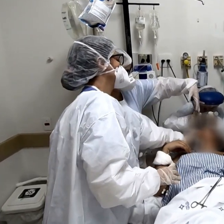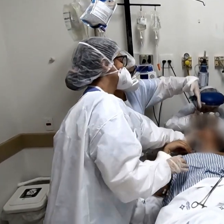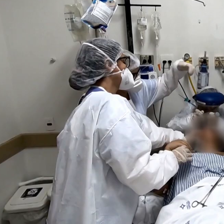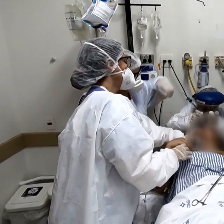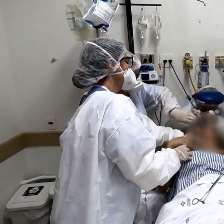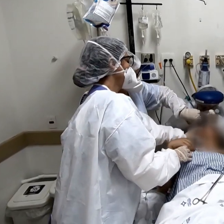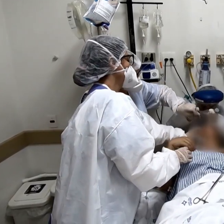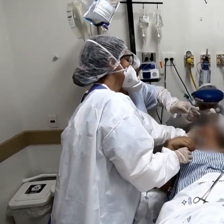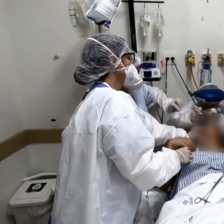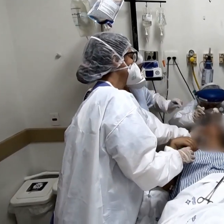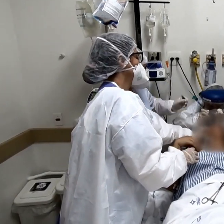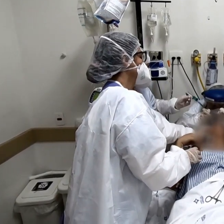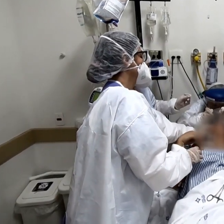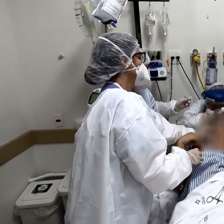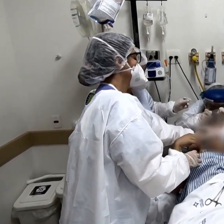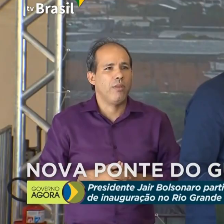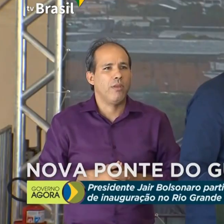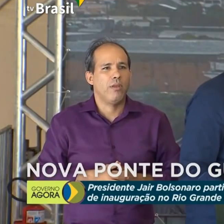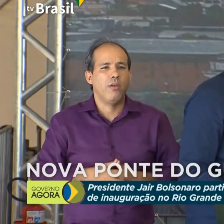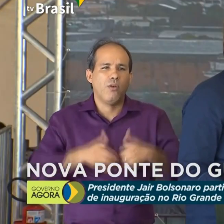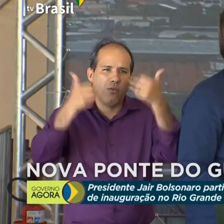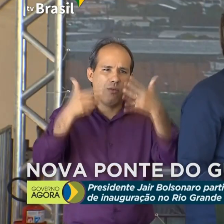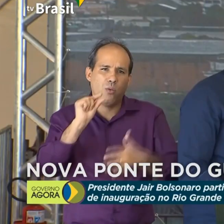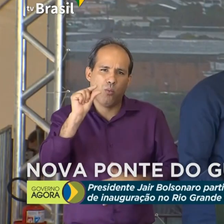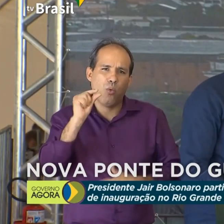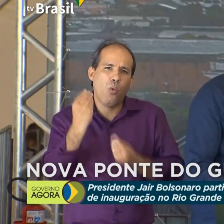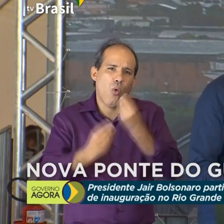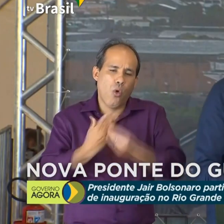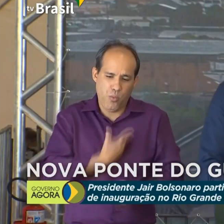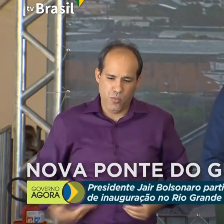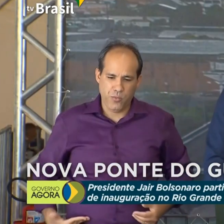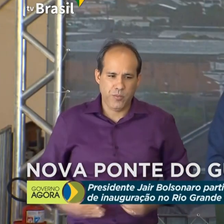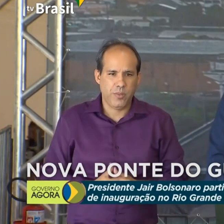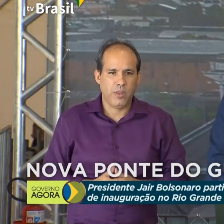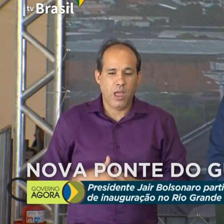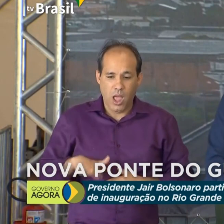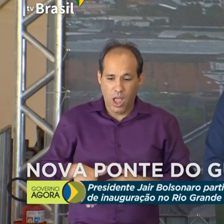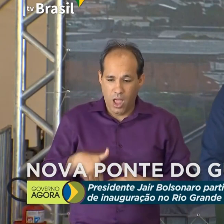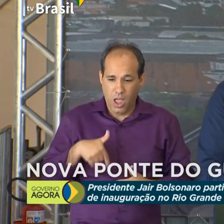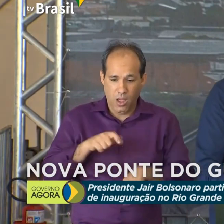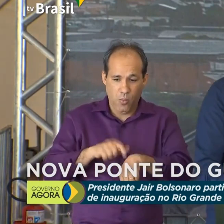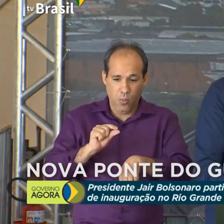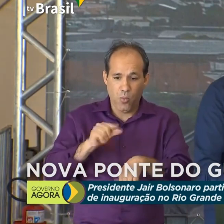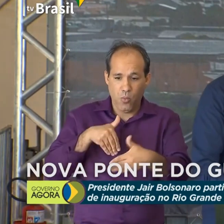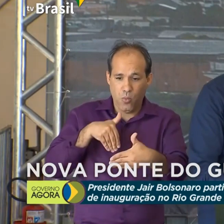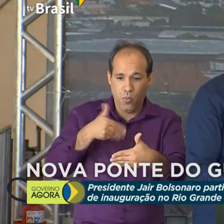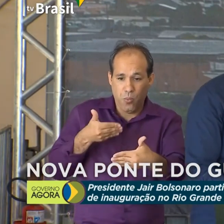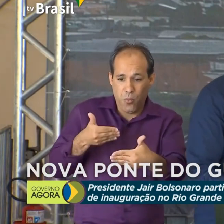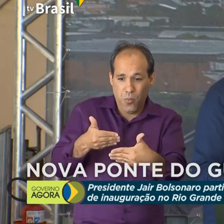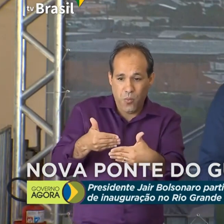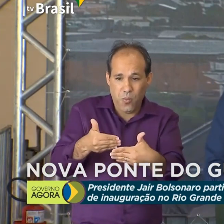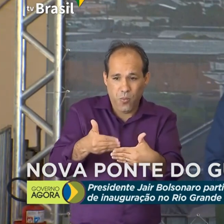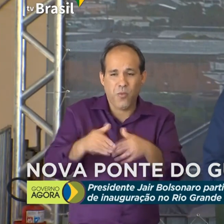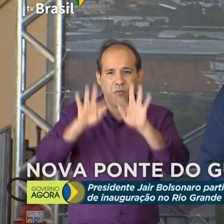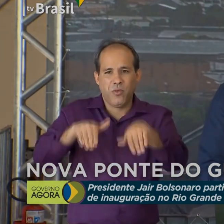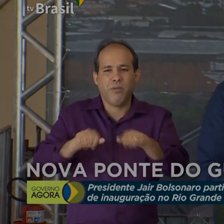entanto, alertam que o Brasil atravessa uma segunda onda de contaminações. Ainda estamos vivendo um finalzinho de pandemia.